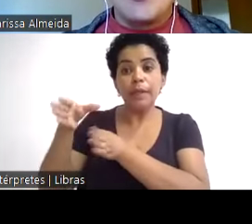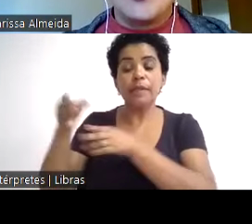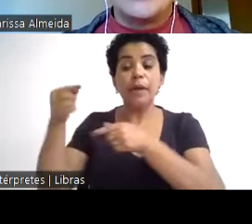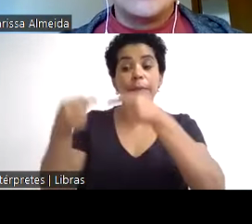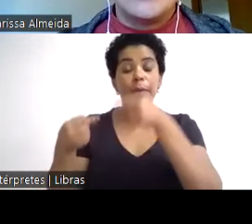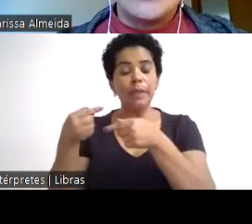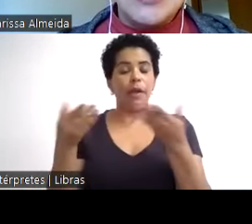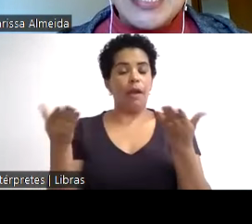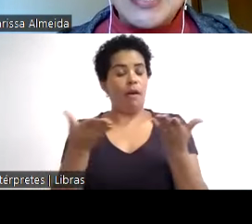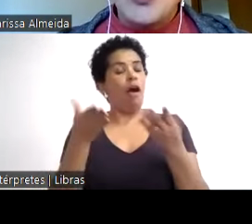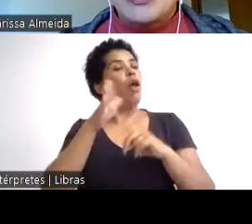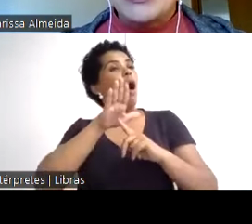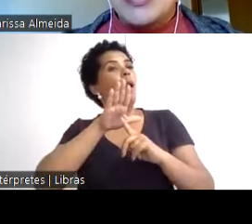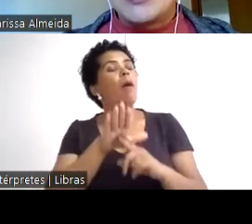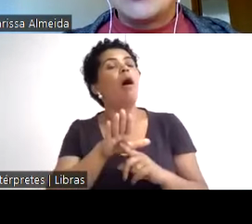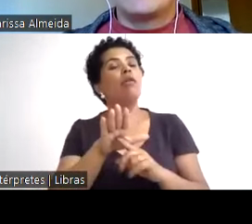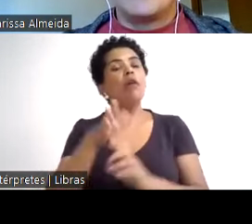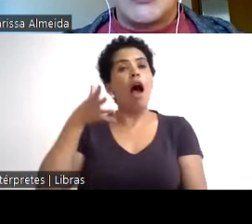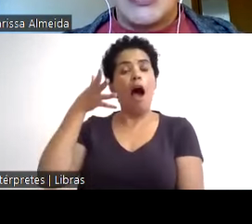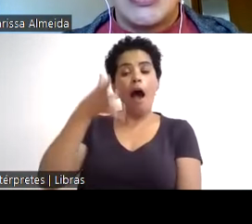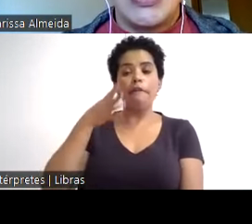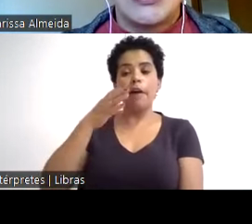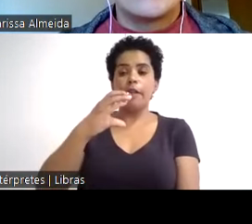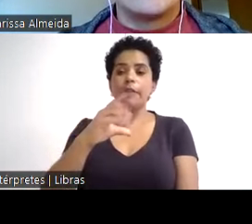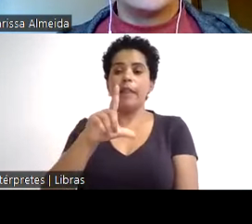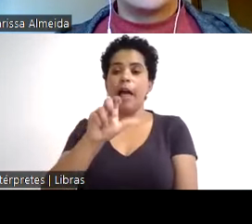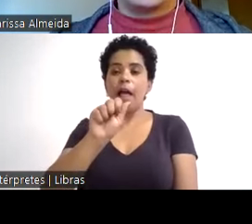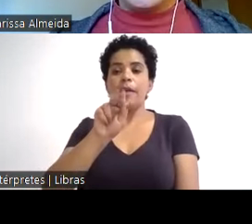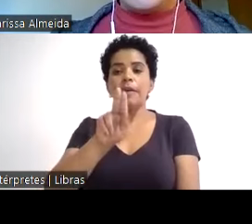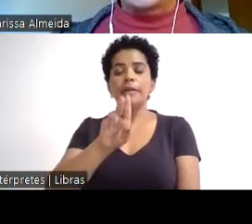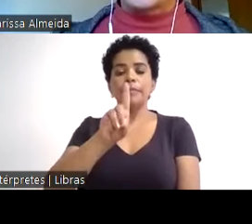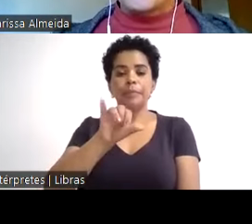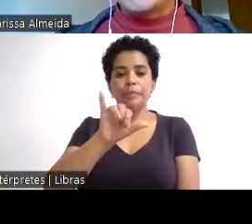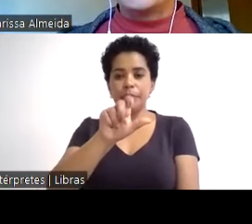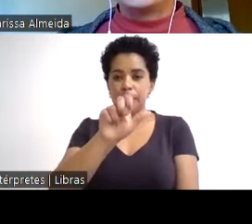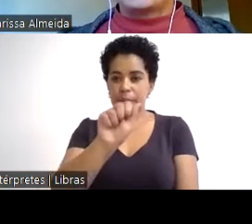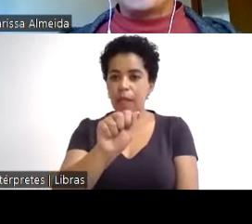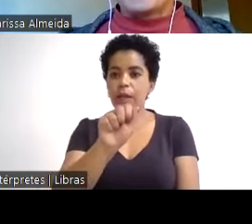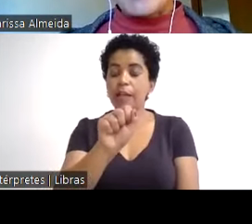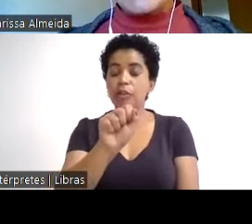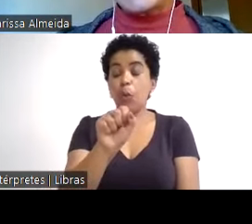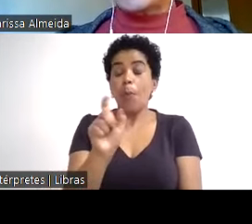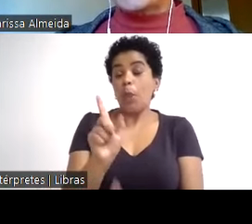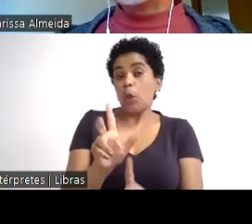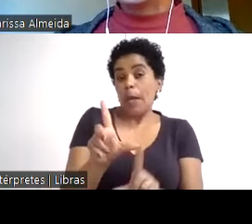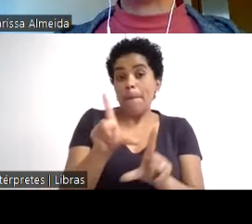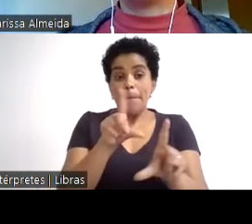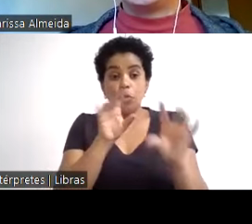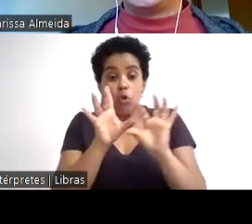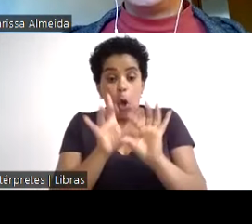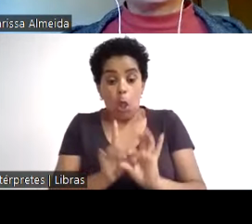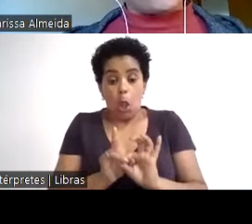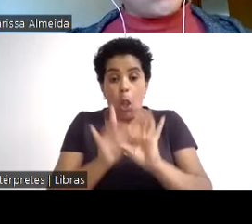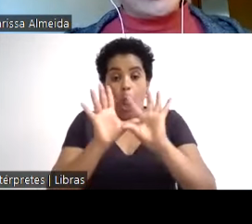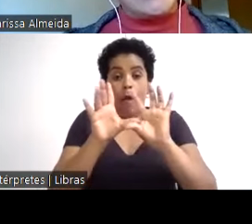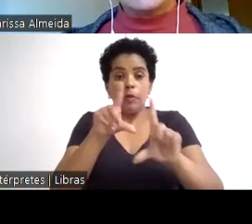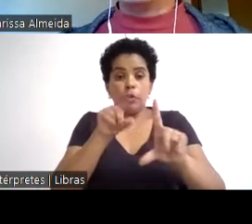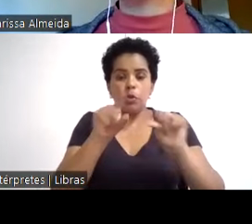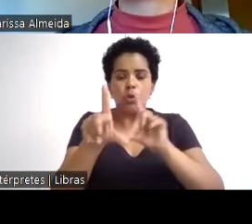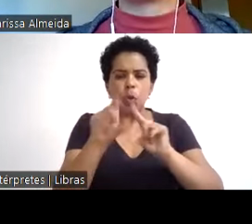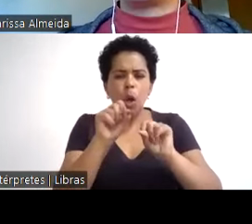da Cláudia, citando a Amartya Sen sobre o nosso poder de escolha. E assim, quando a gente